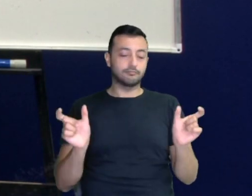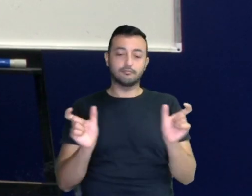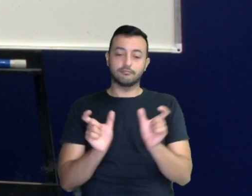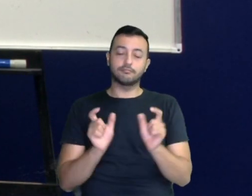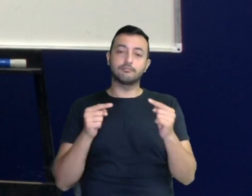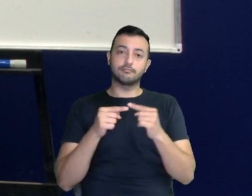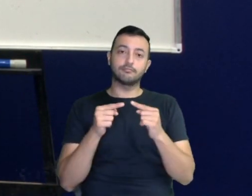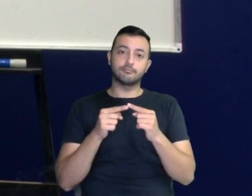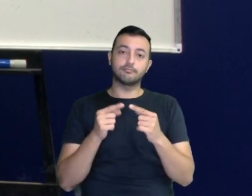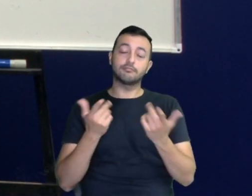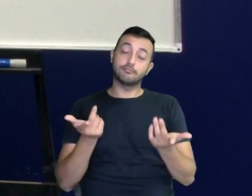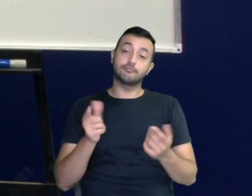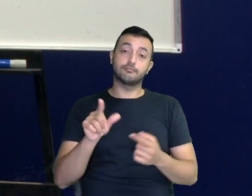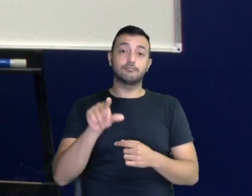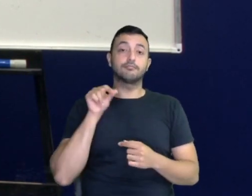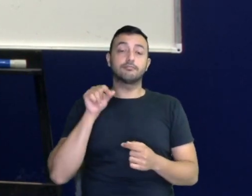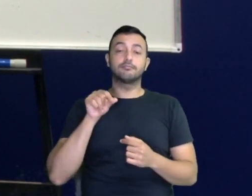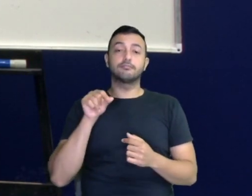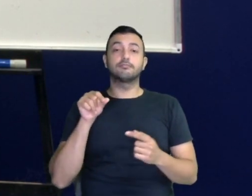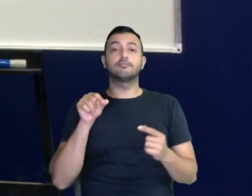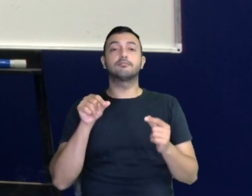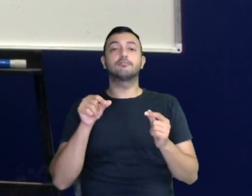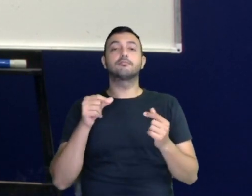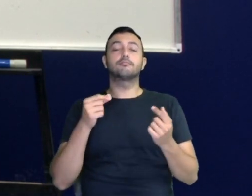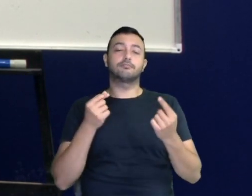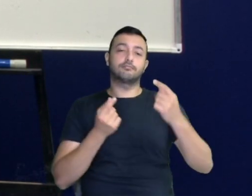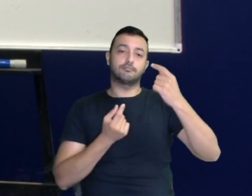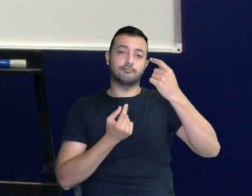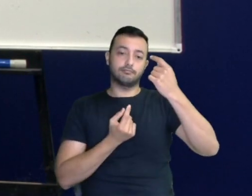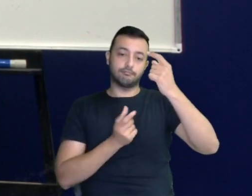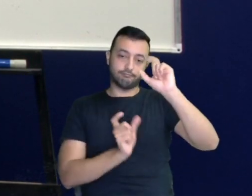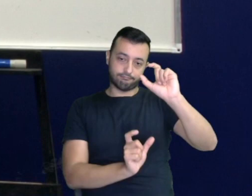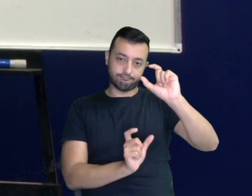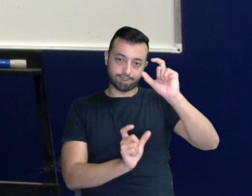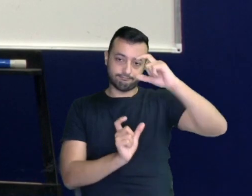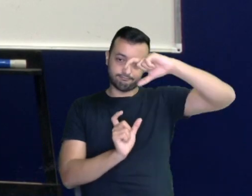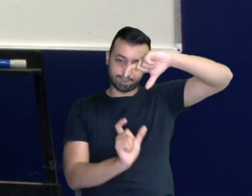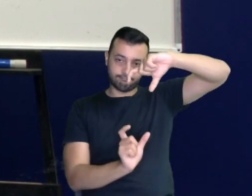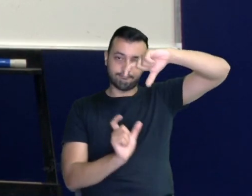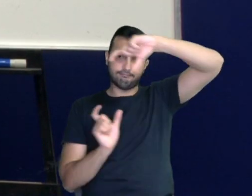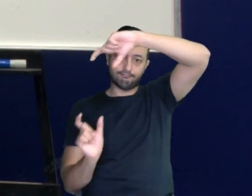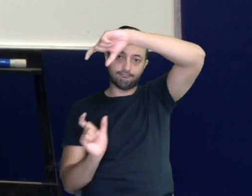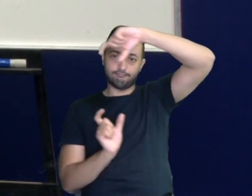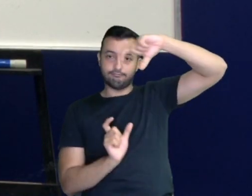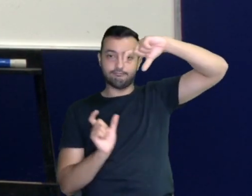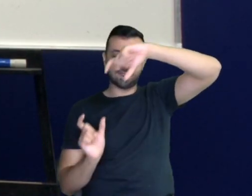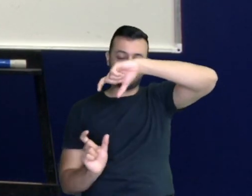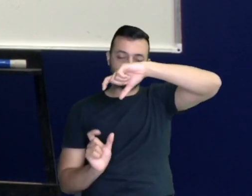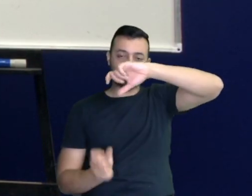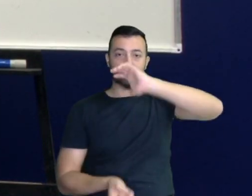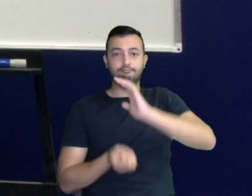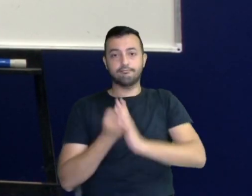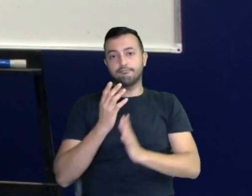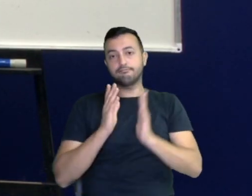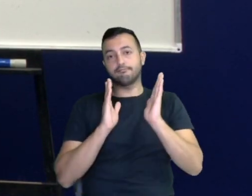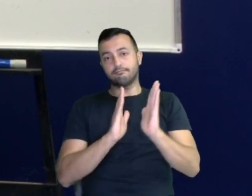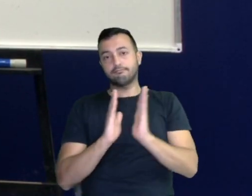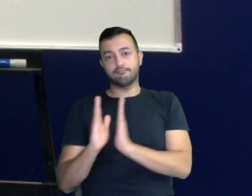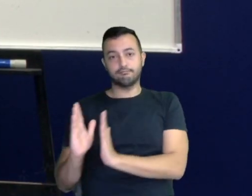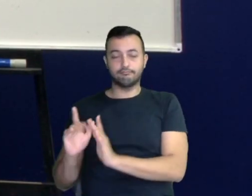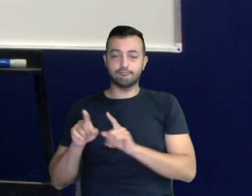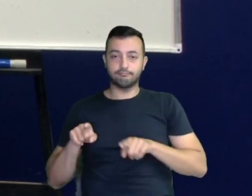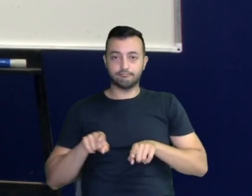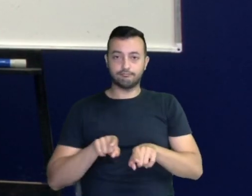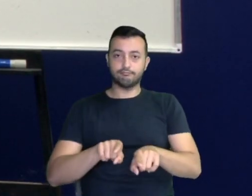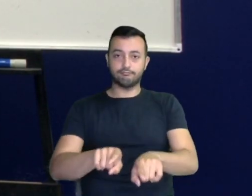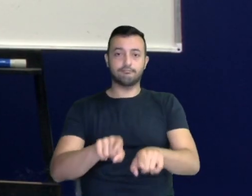este, enfim, a gente vai escolher pares de lados aí, né, que são correspondentes e montar a nossa proporção, tá bom?